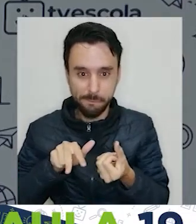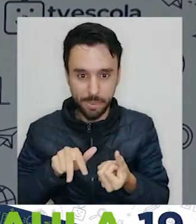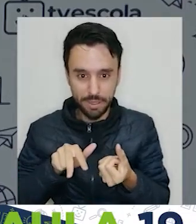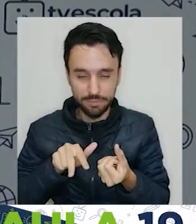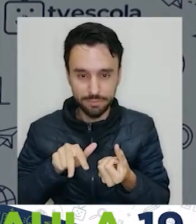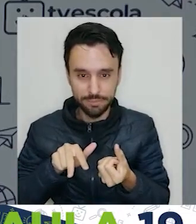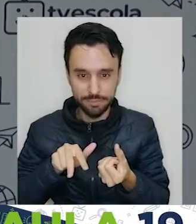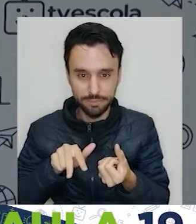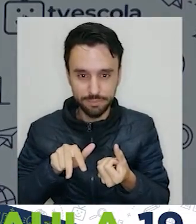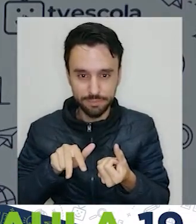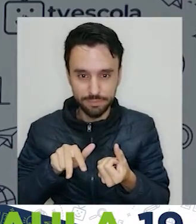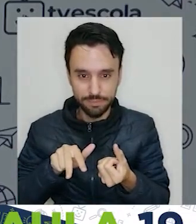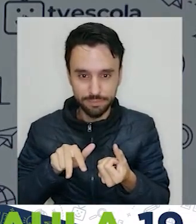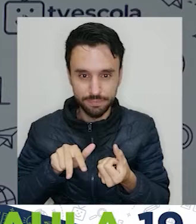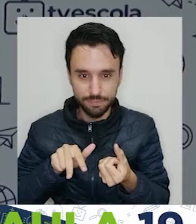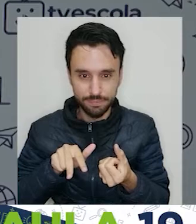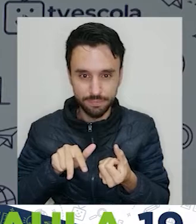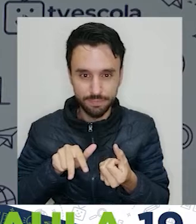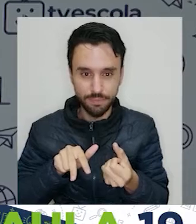seis,